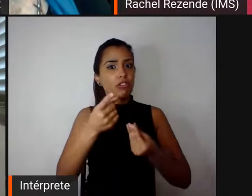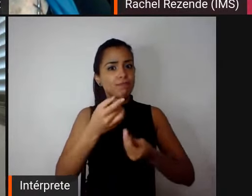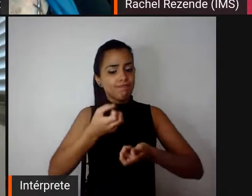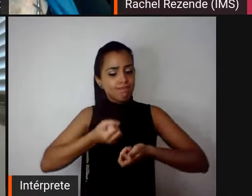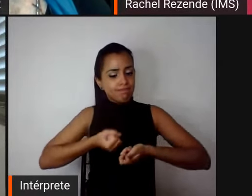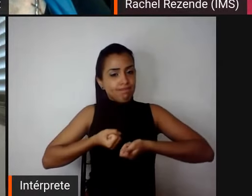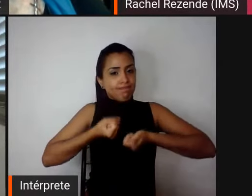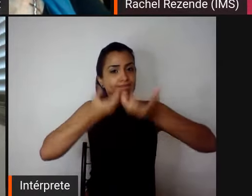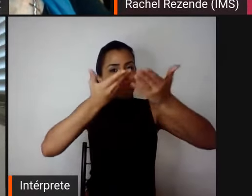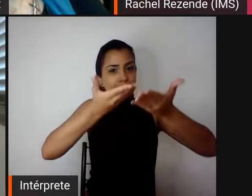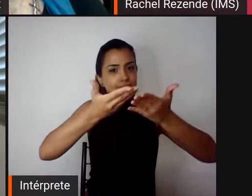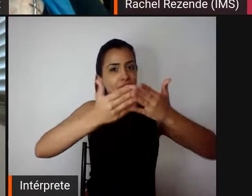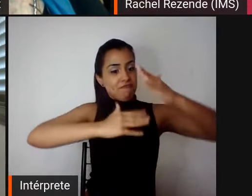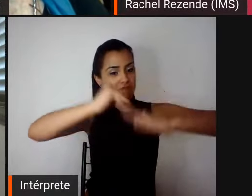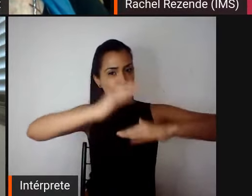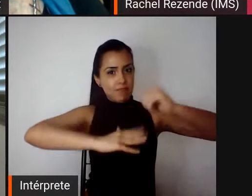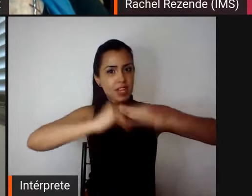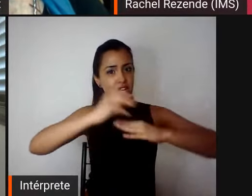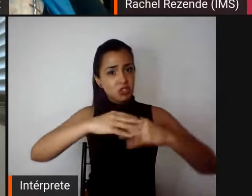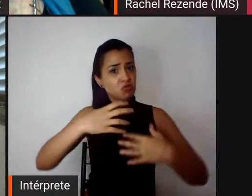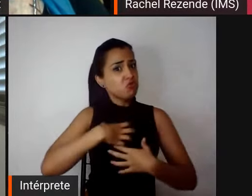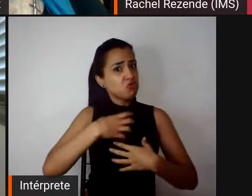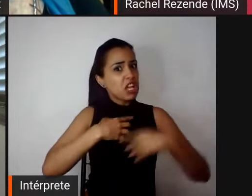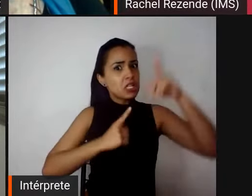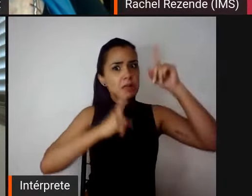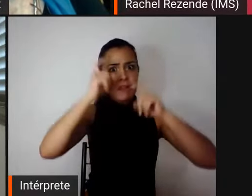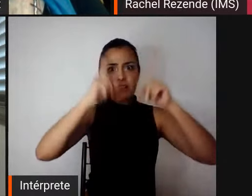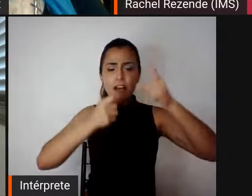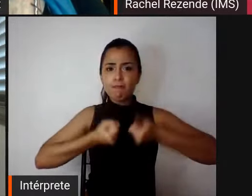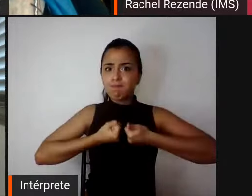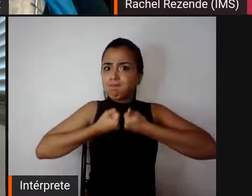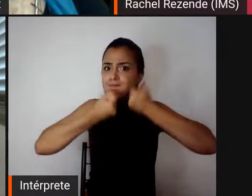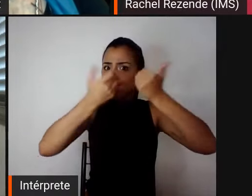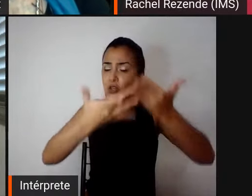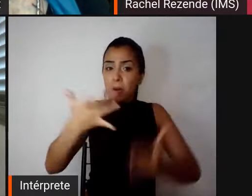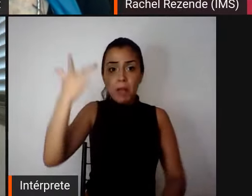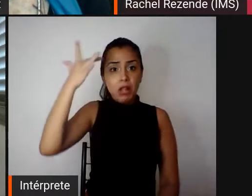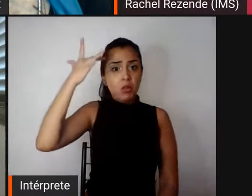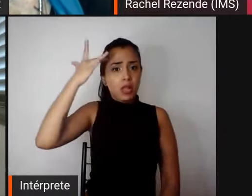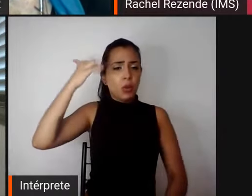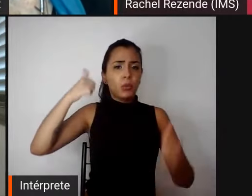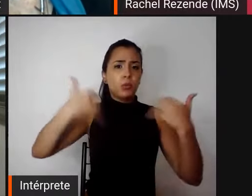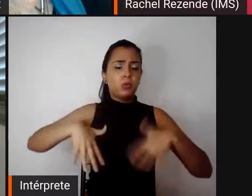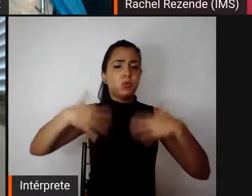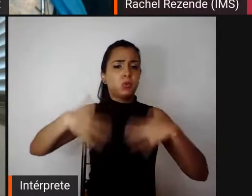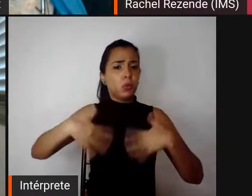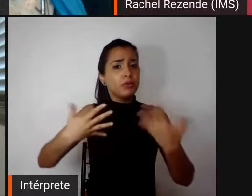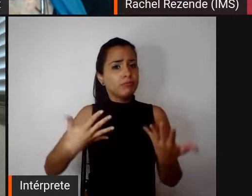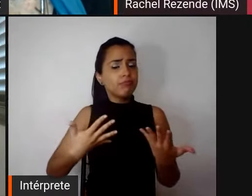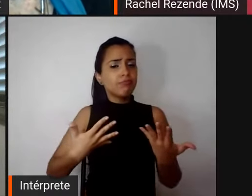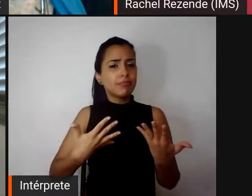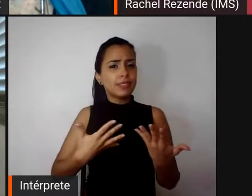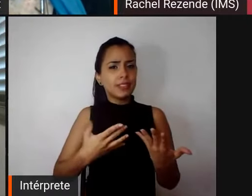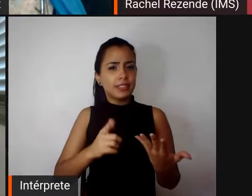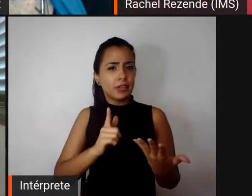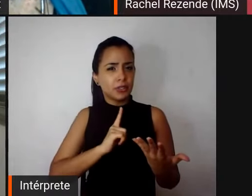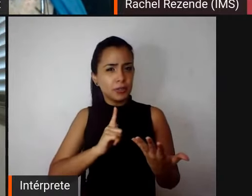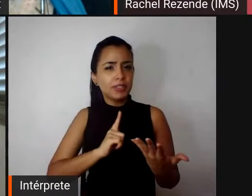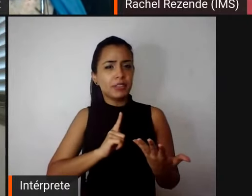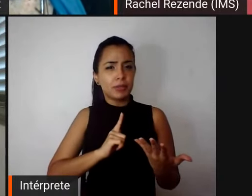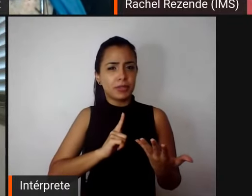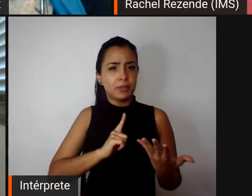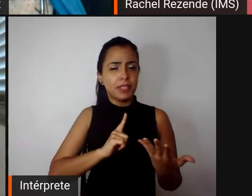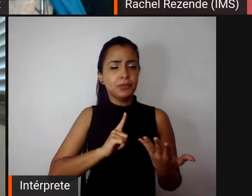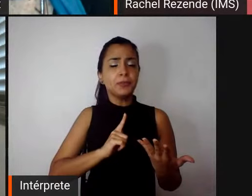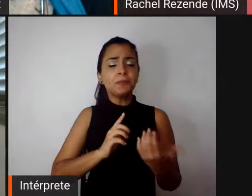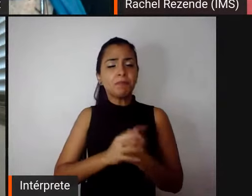diria até com muita maturidade, né, esse projeto da série da Pele Preta, né, e